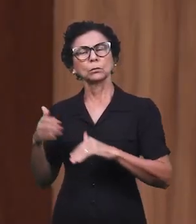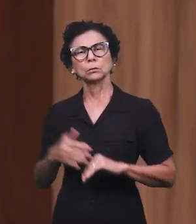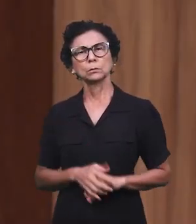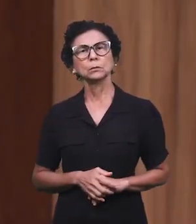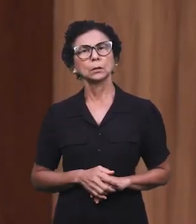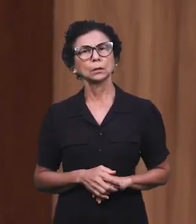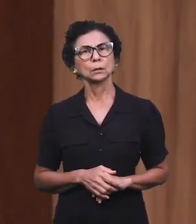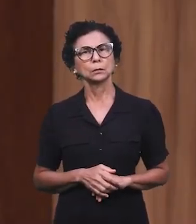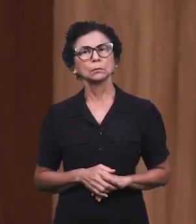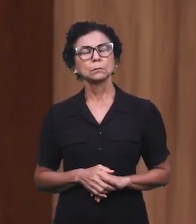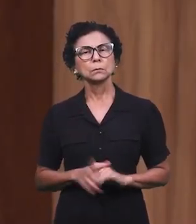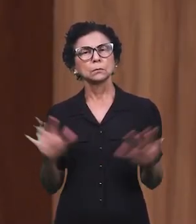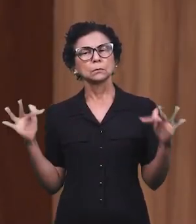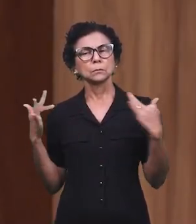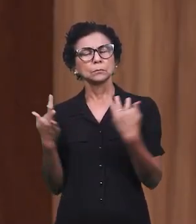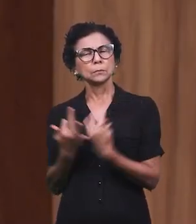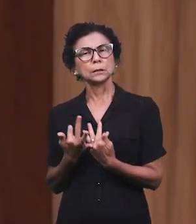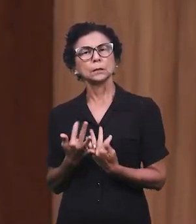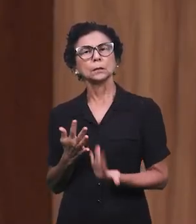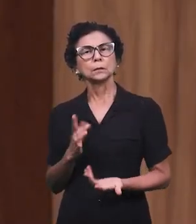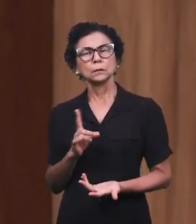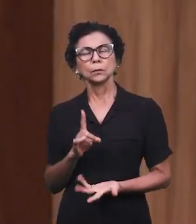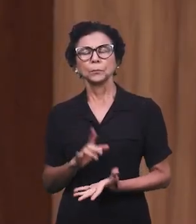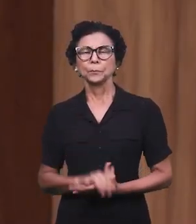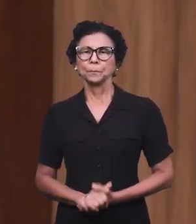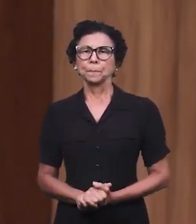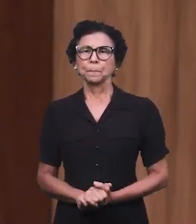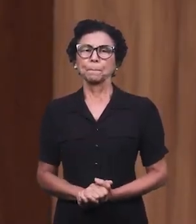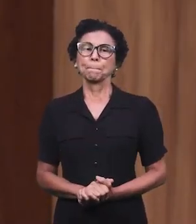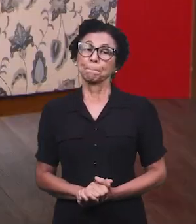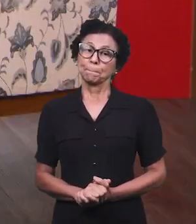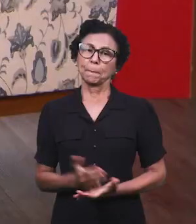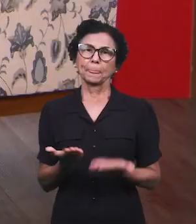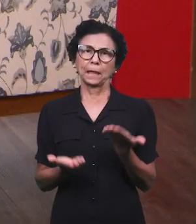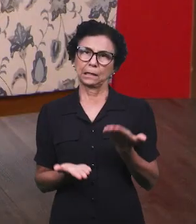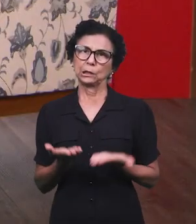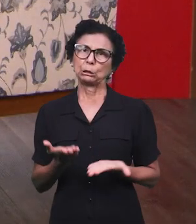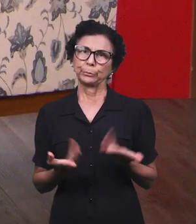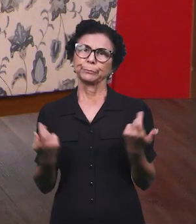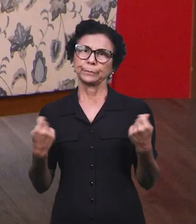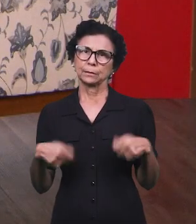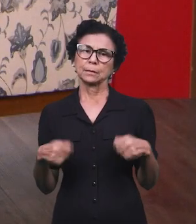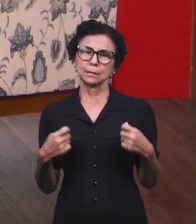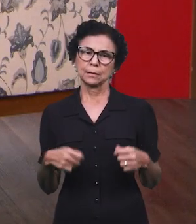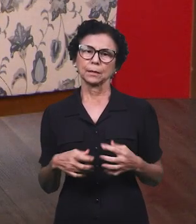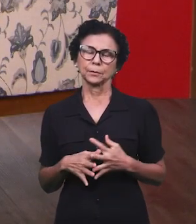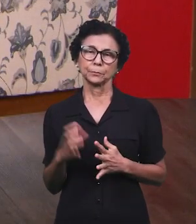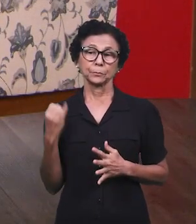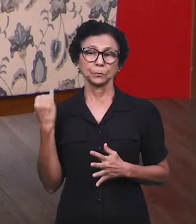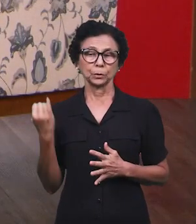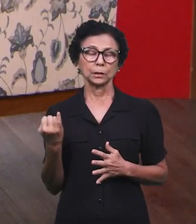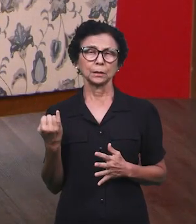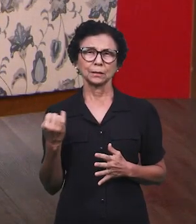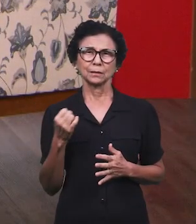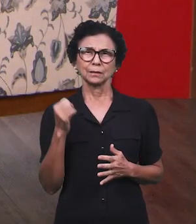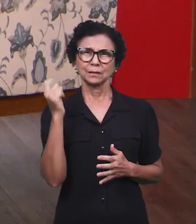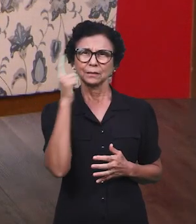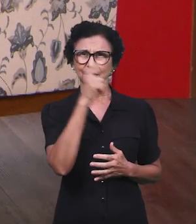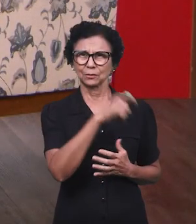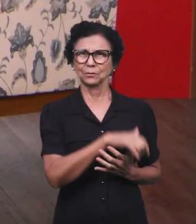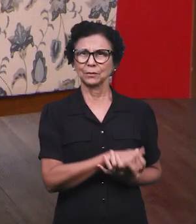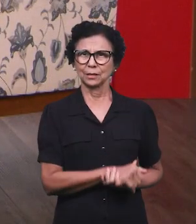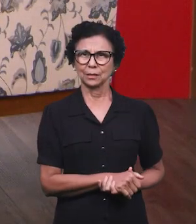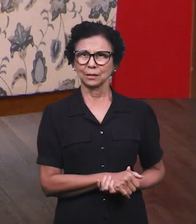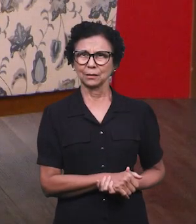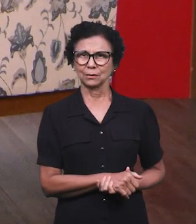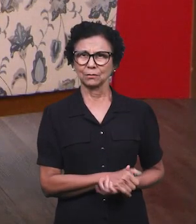vida da família. Então, o servo de Deus precisa de achar esse equilíbrio. E se está tendo uma dificuldade, vou te